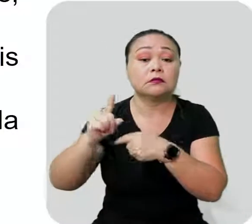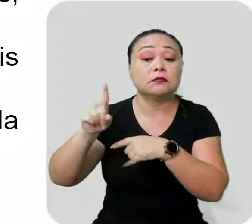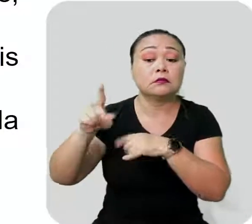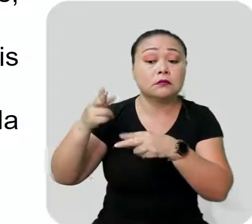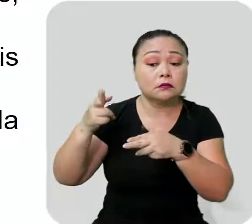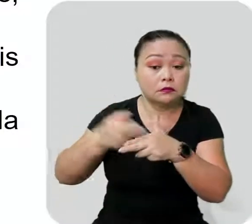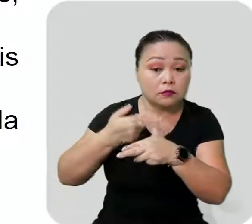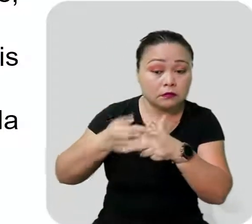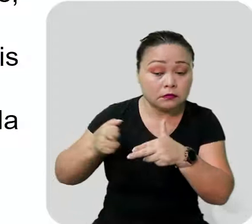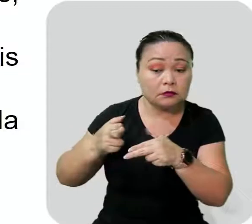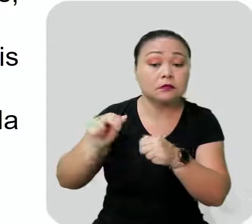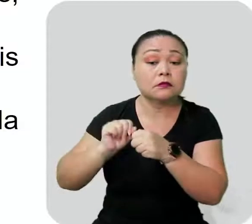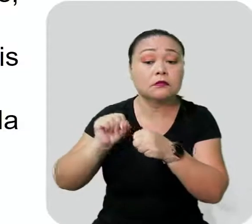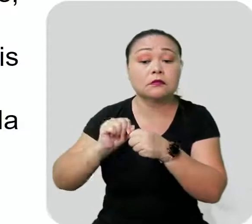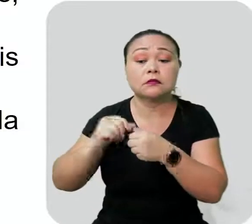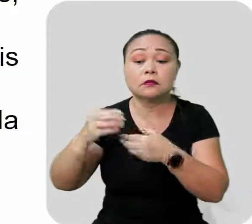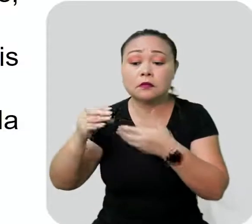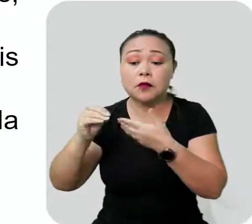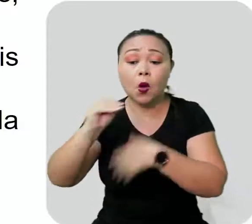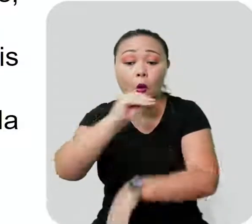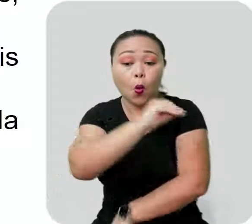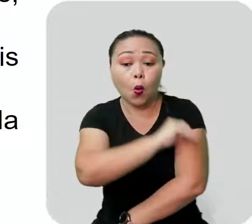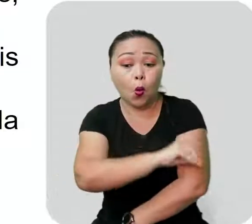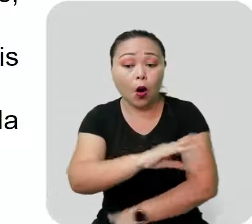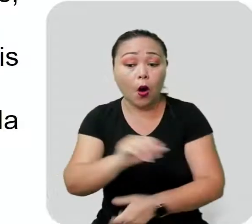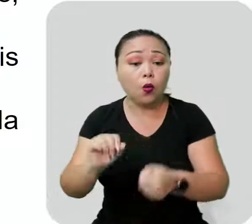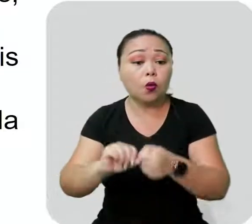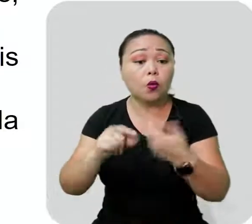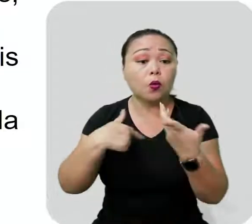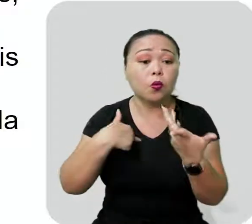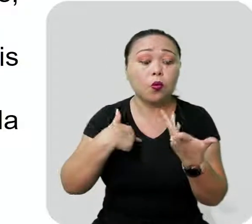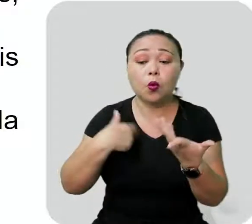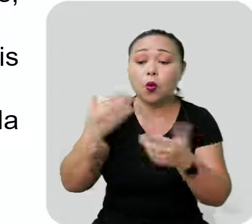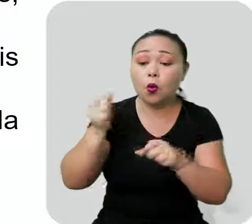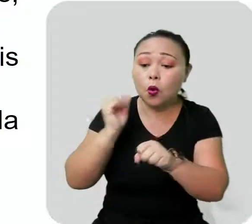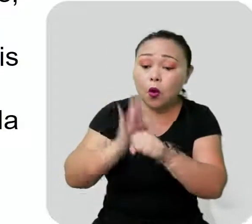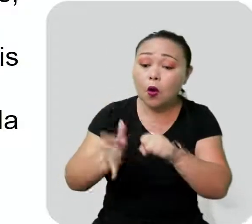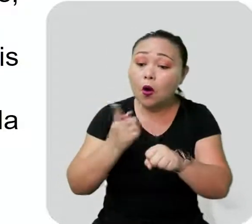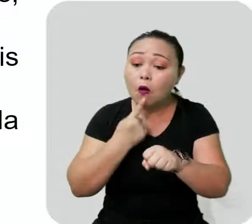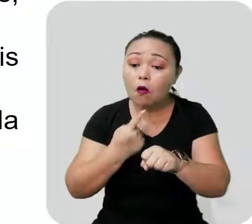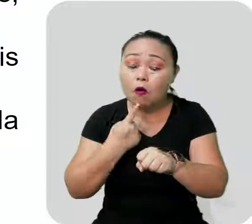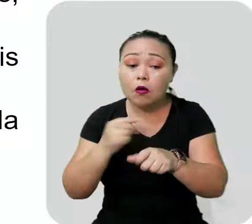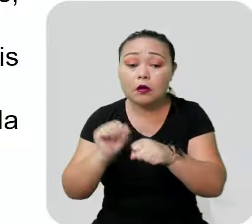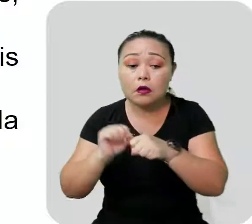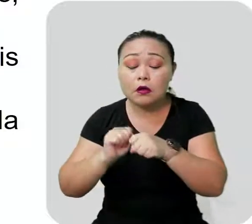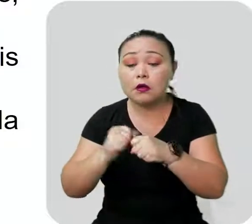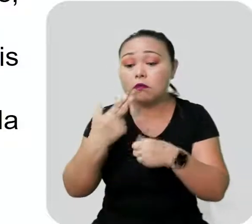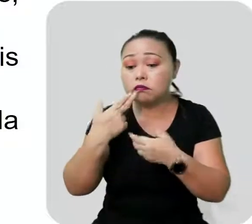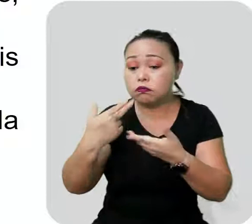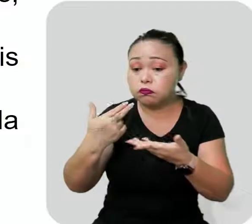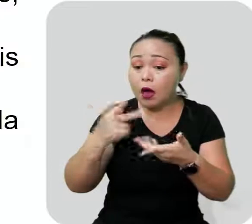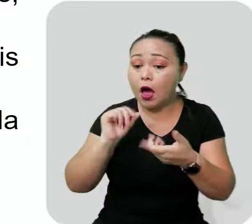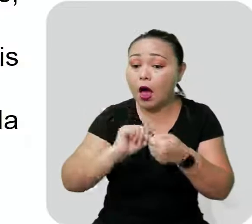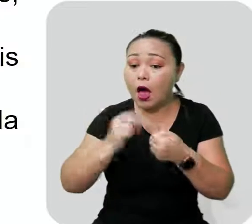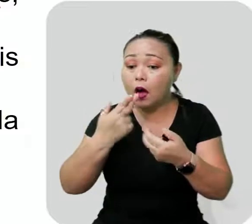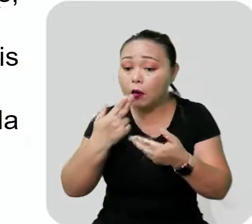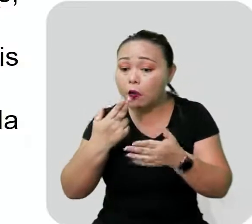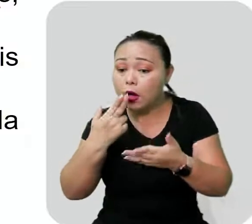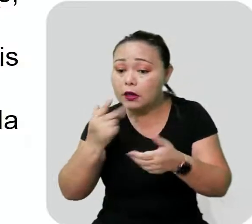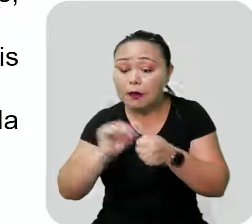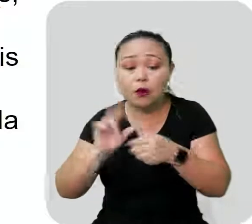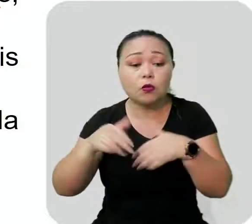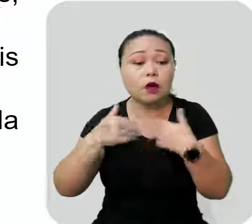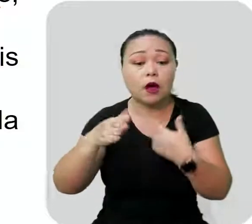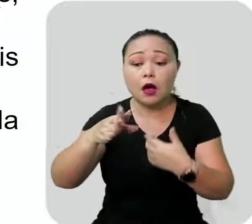agora botou o cacau algodão o tomate eu tabaco comercializavam bem